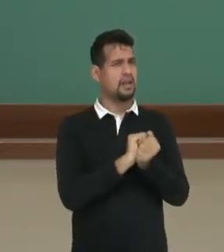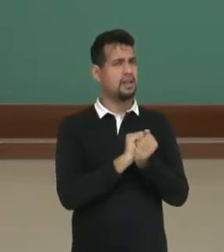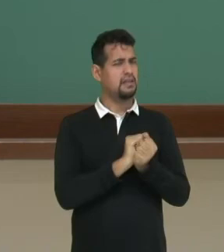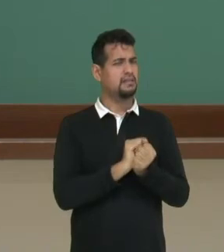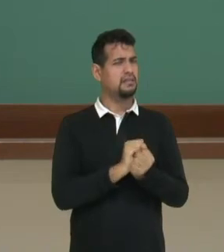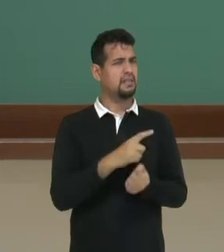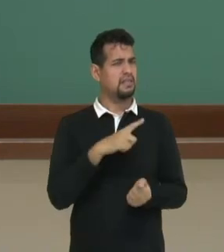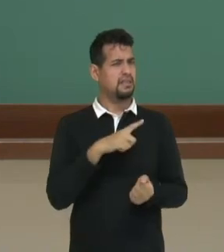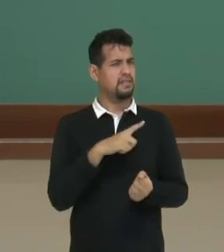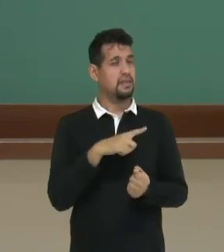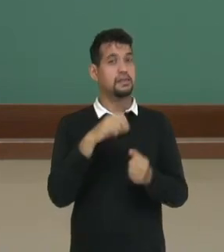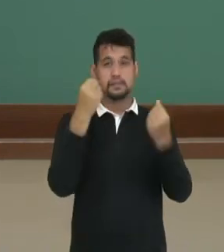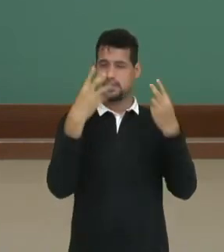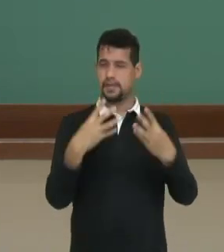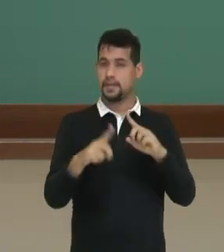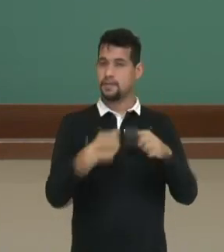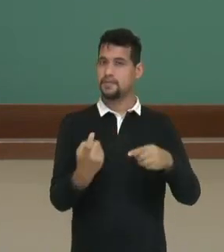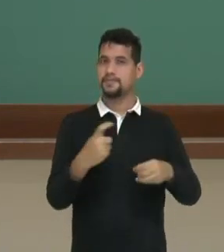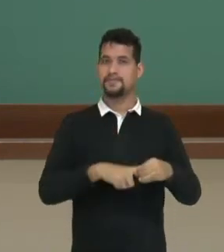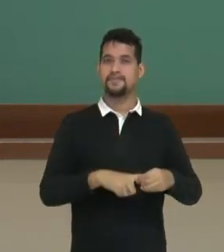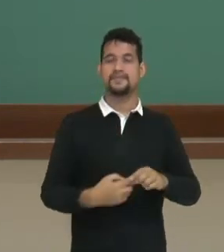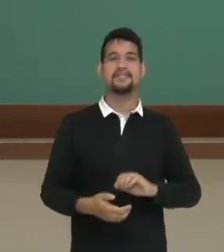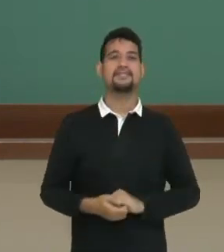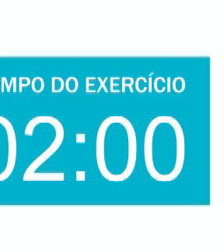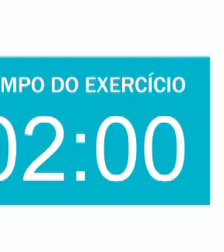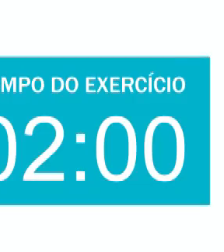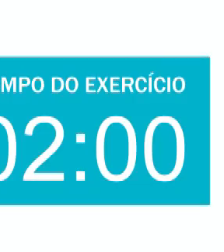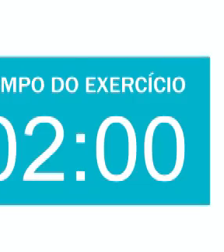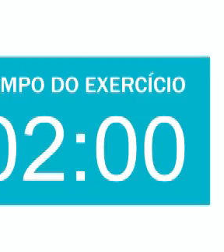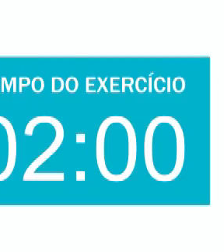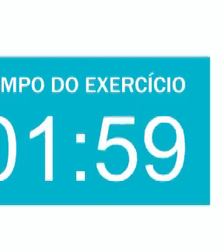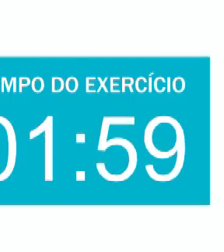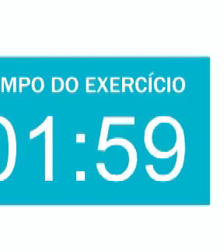sua resposta e a gente volta para a correção.